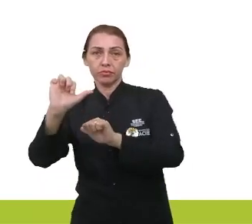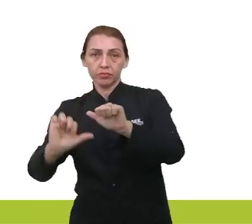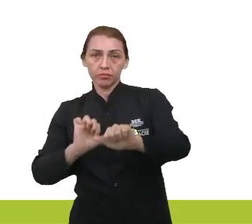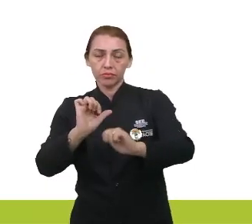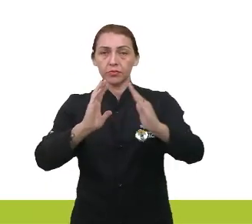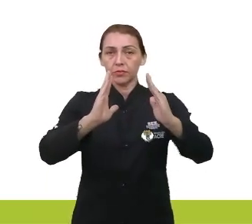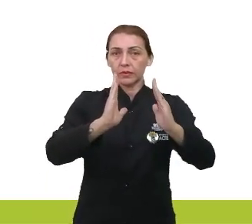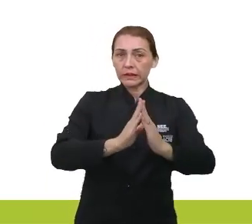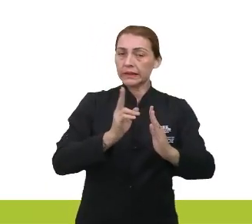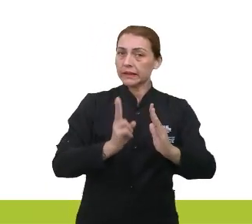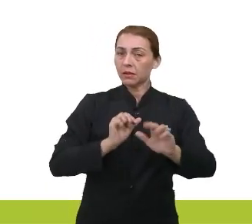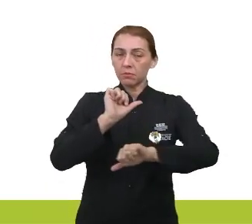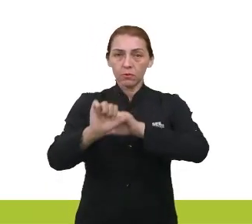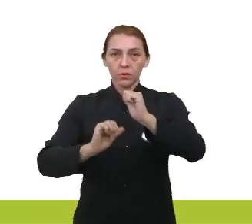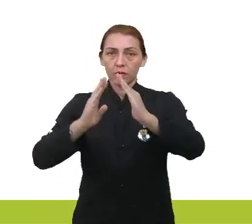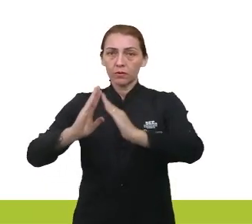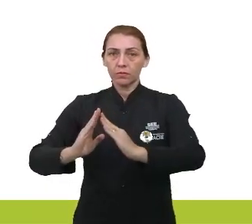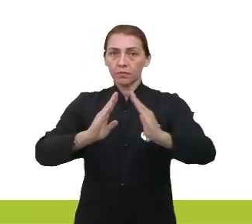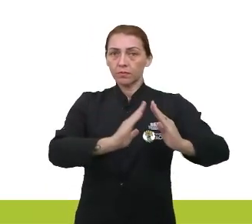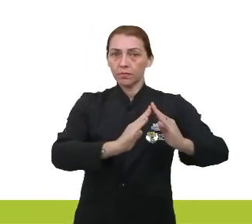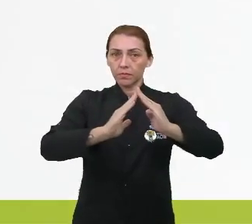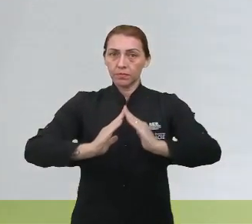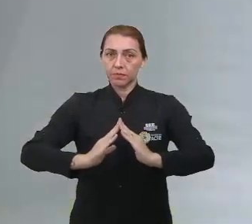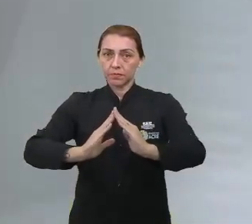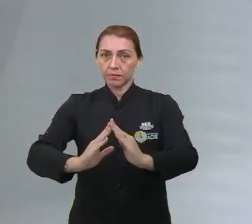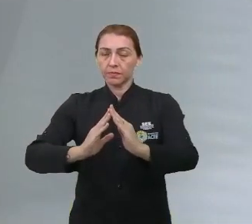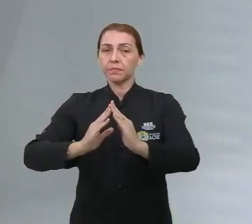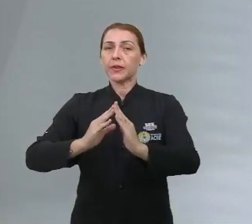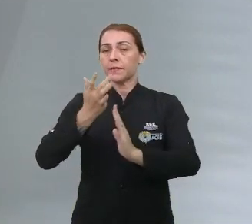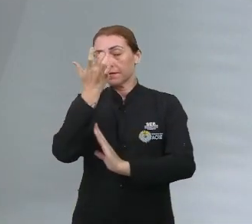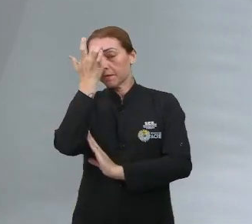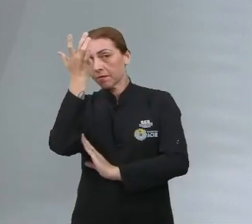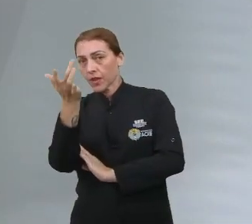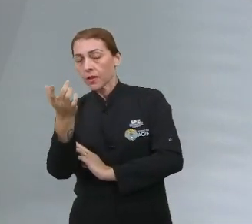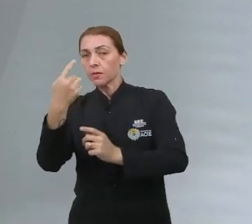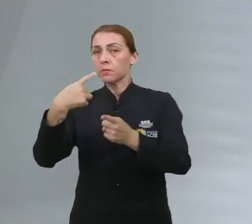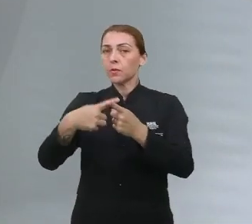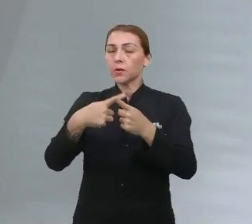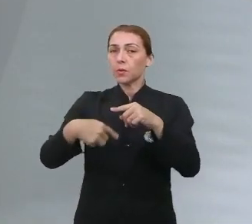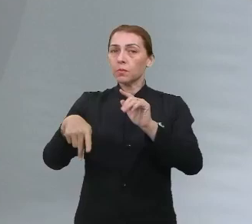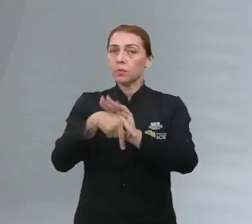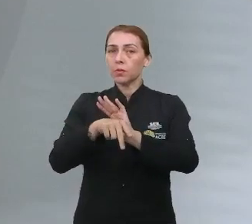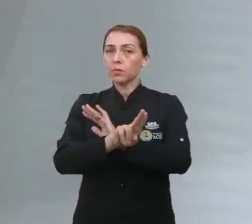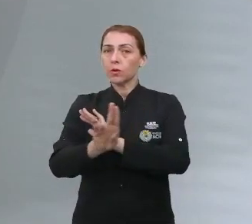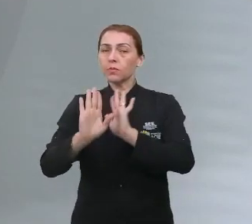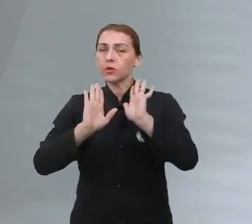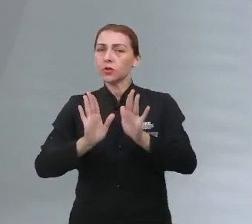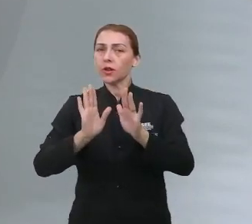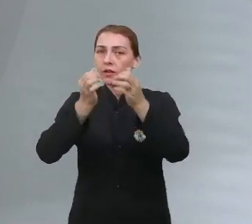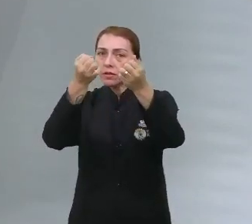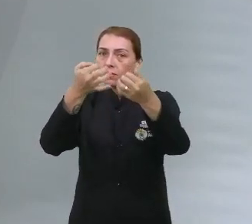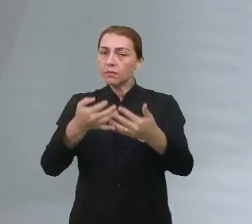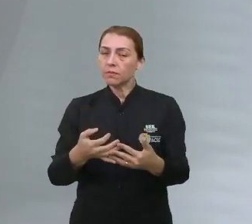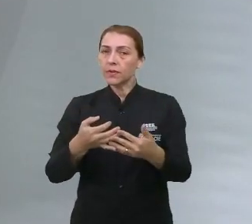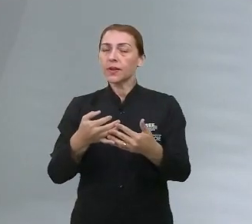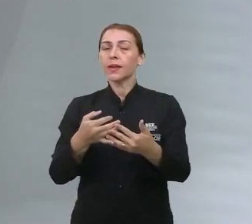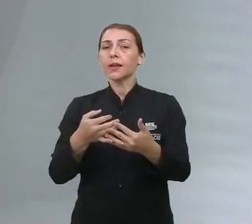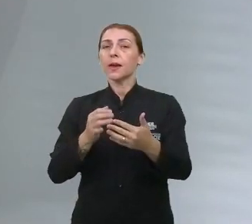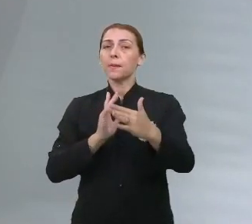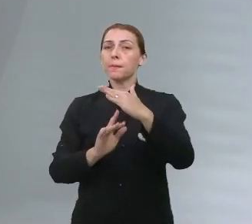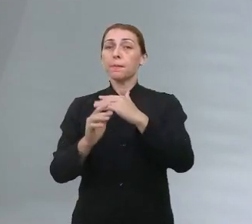no local para o qual migraram. Pessoal, isso é muito fácil porque o próprio nome já diz: